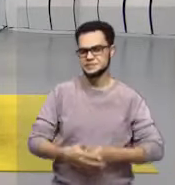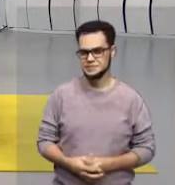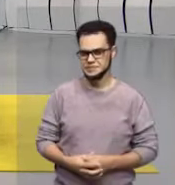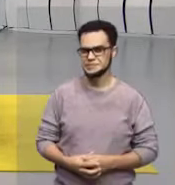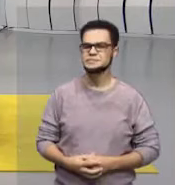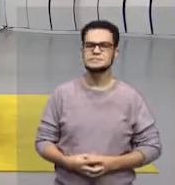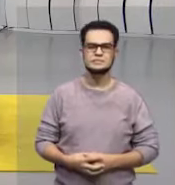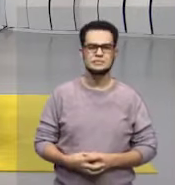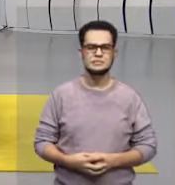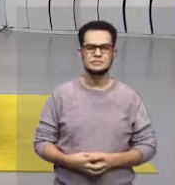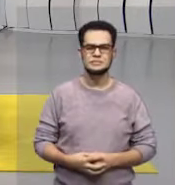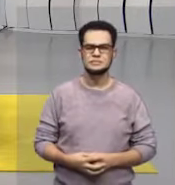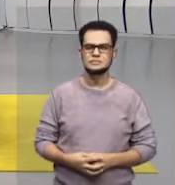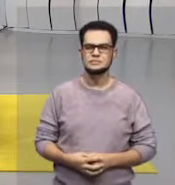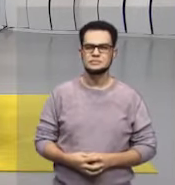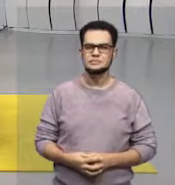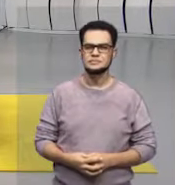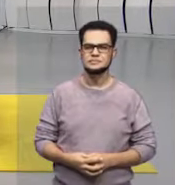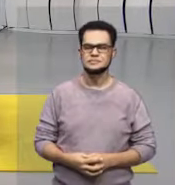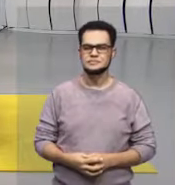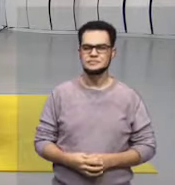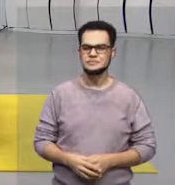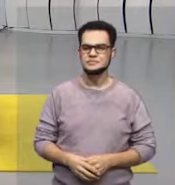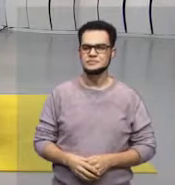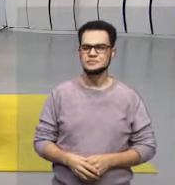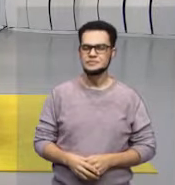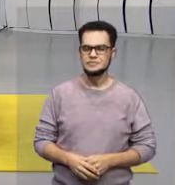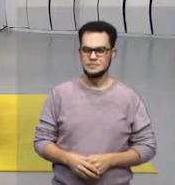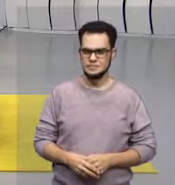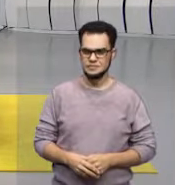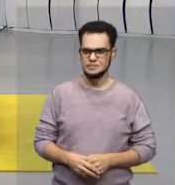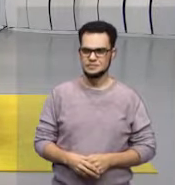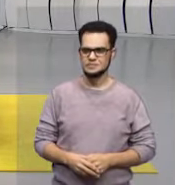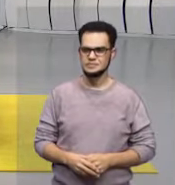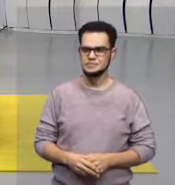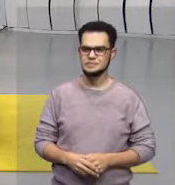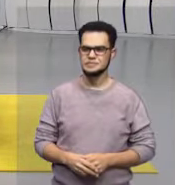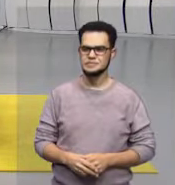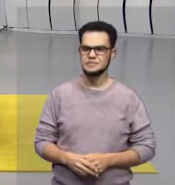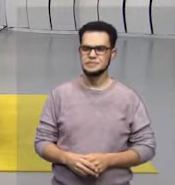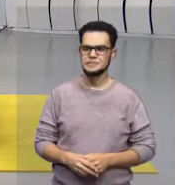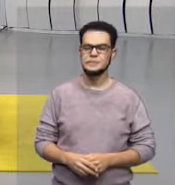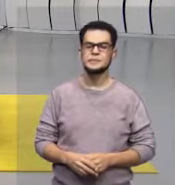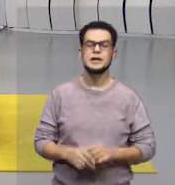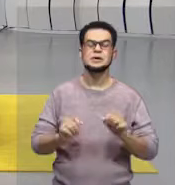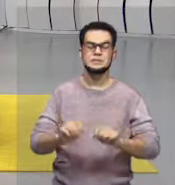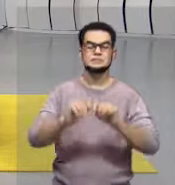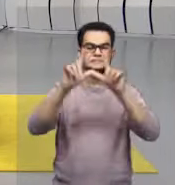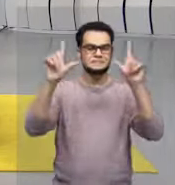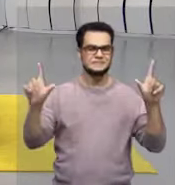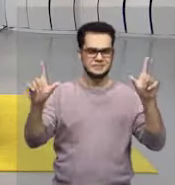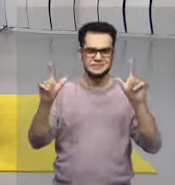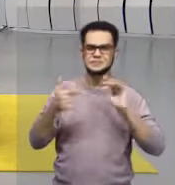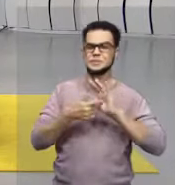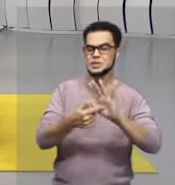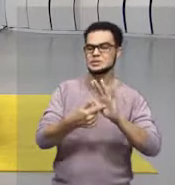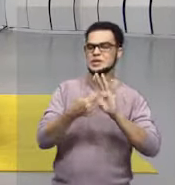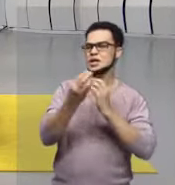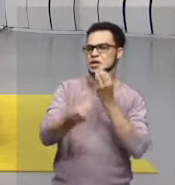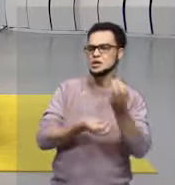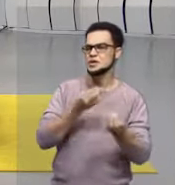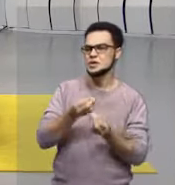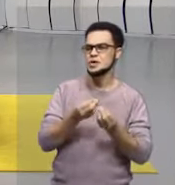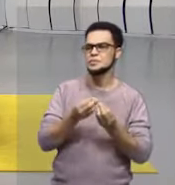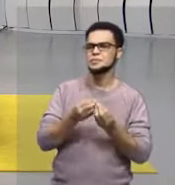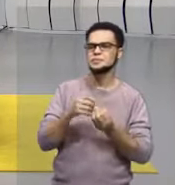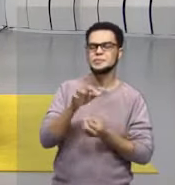Então, voltando aqui naquele gráfico, mostrando aqui agora, olha, o folículo desenvolvendo